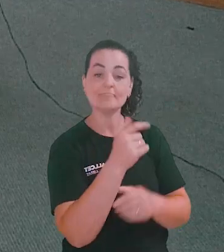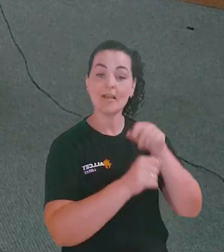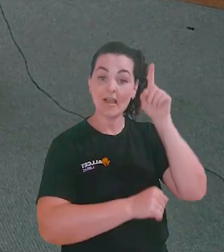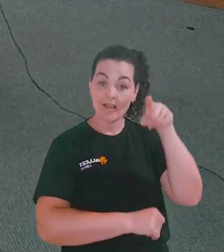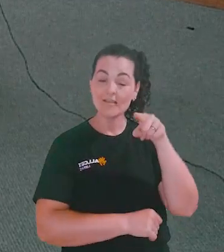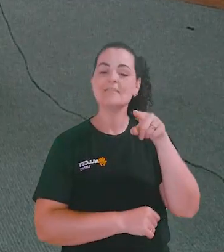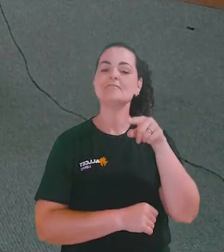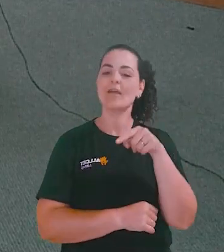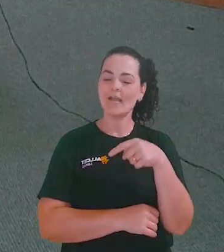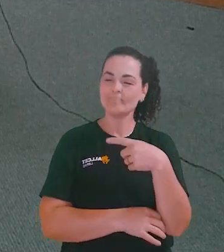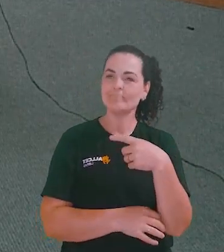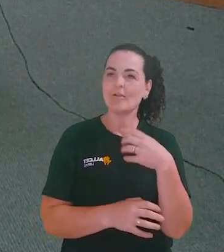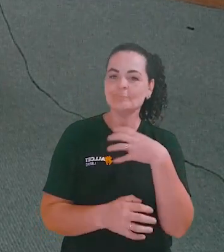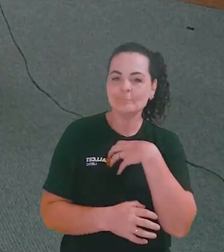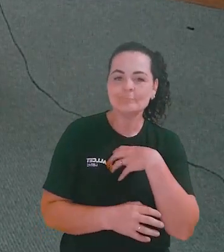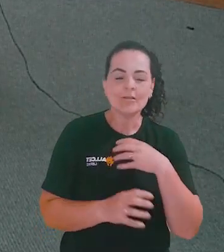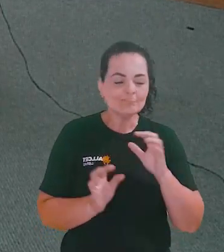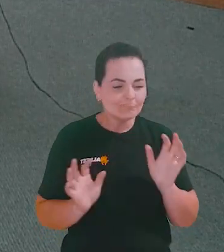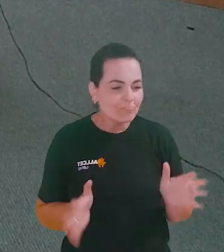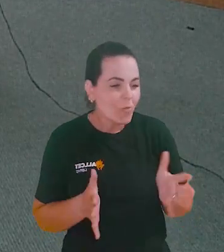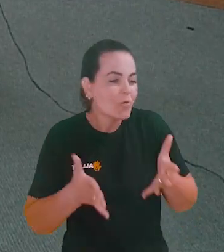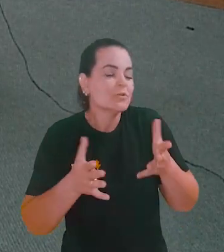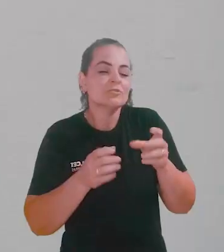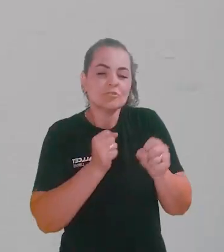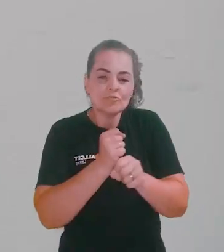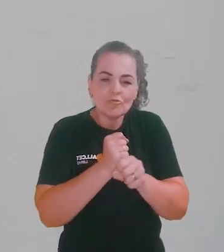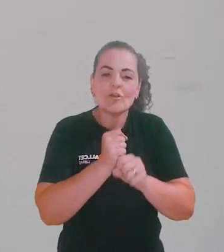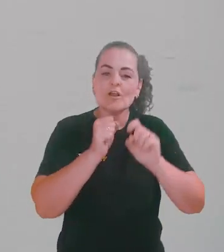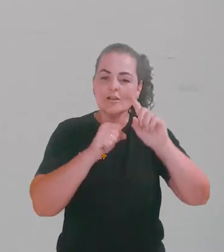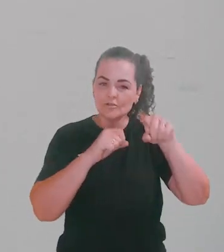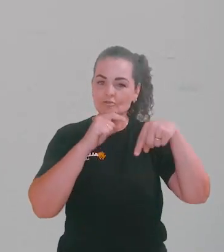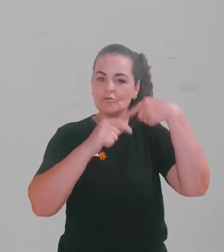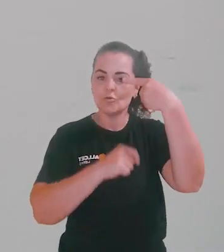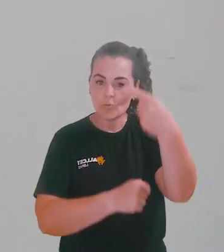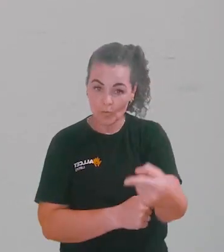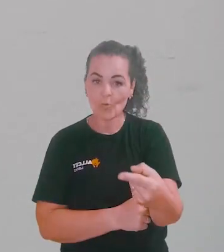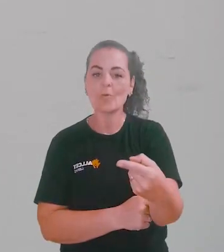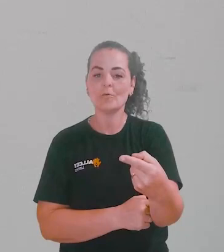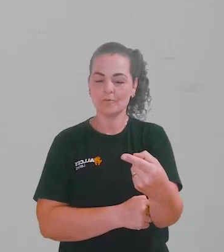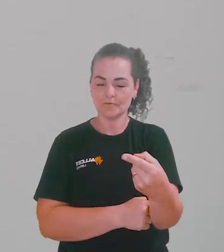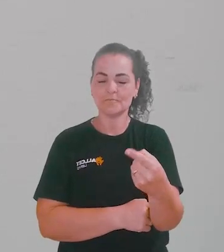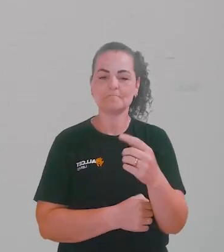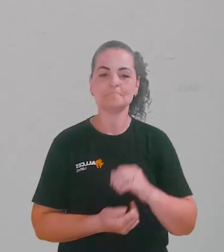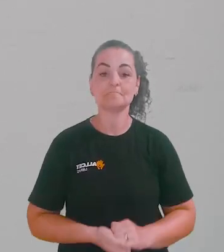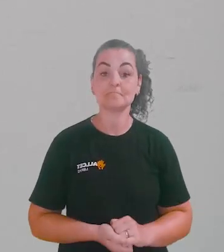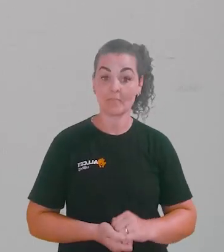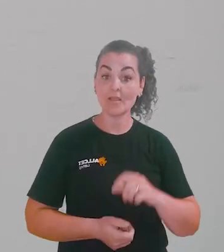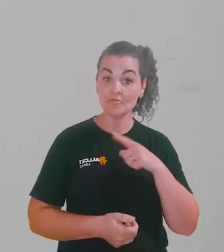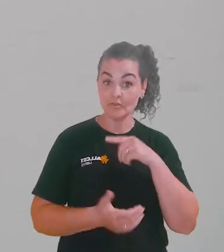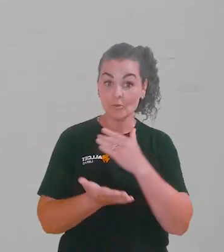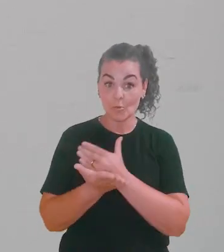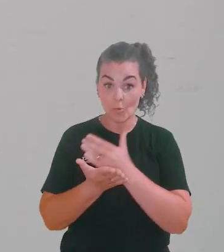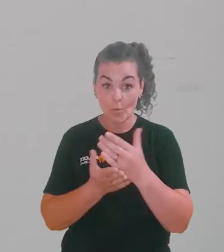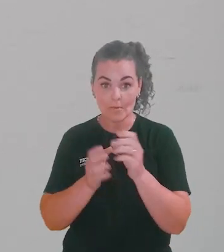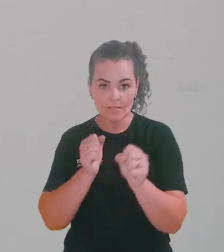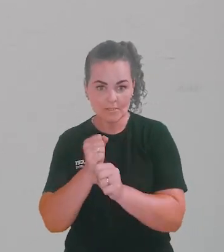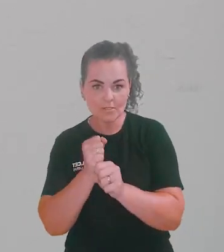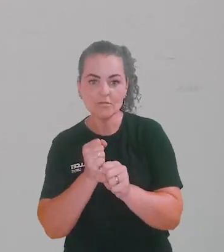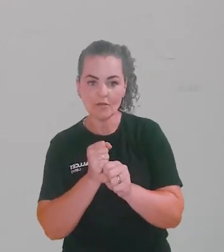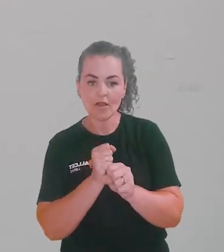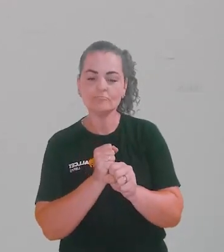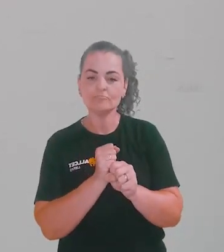que motivam a gente a continuar nos próximos anos também. Nesse próximo ano, no início, a gente vai ter uma campanha